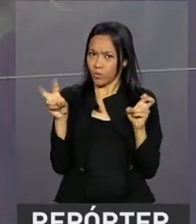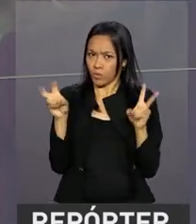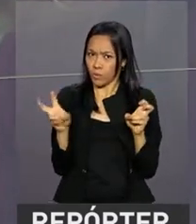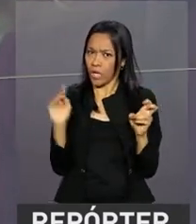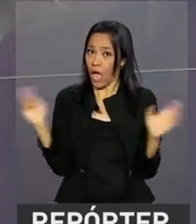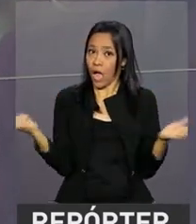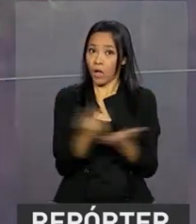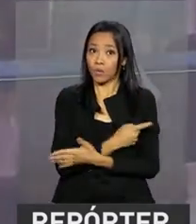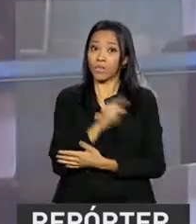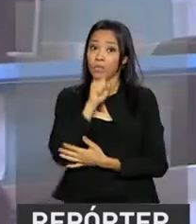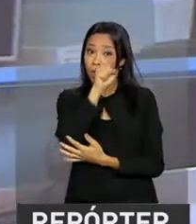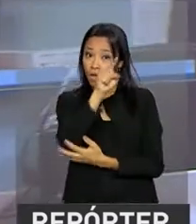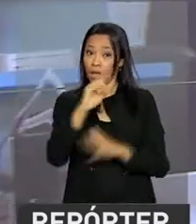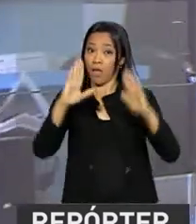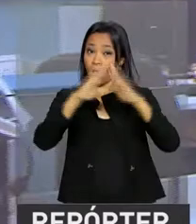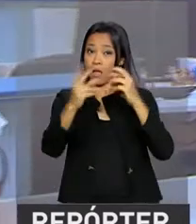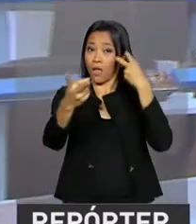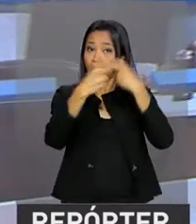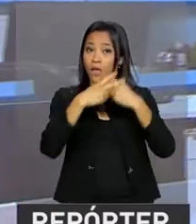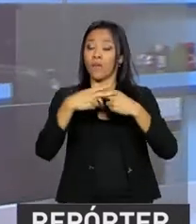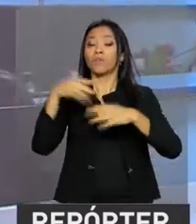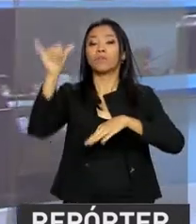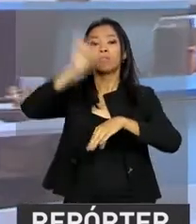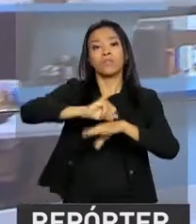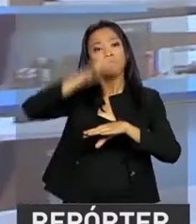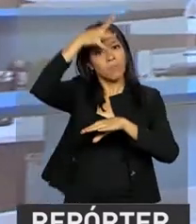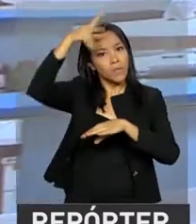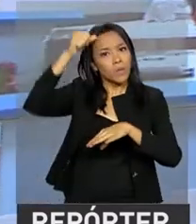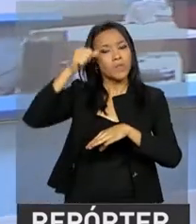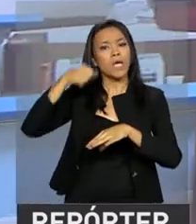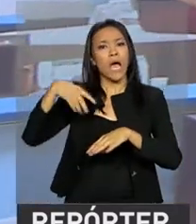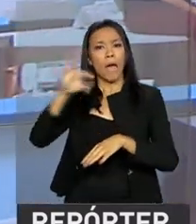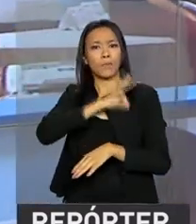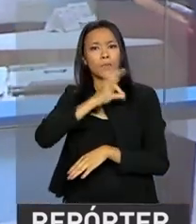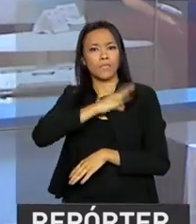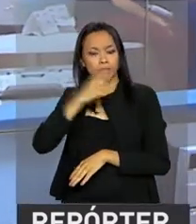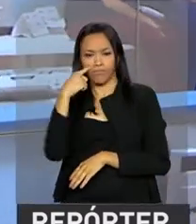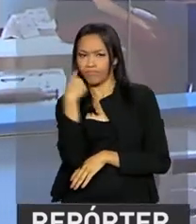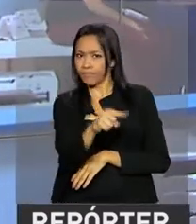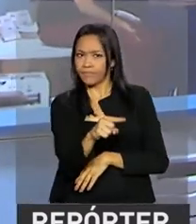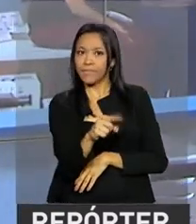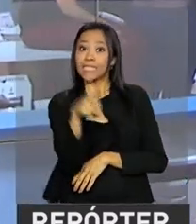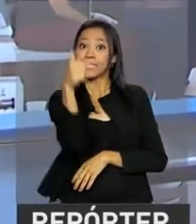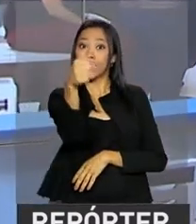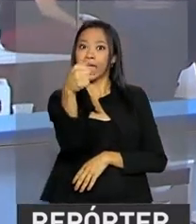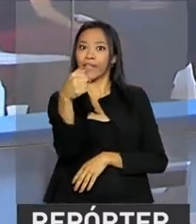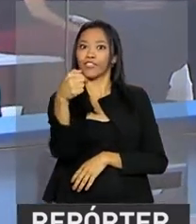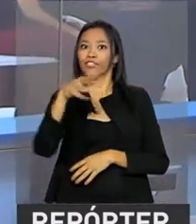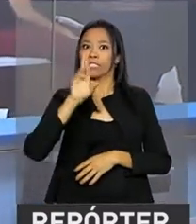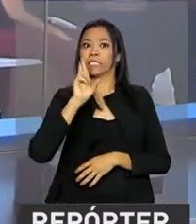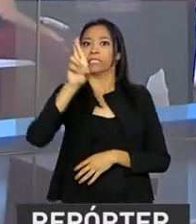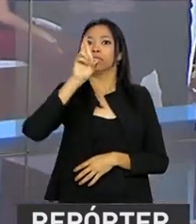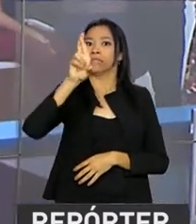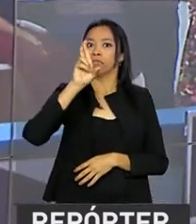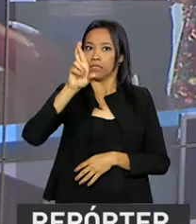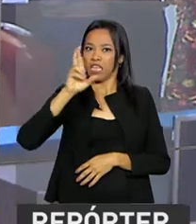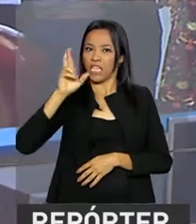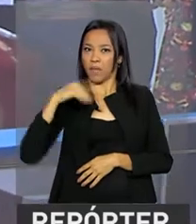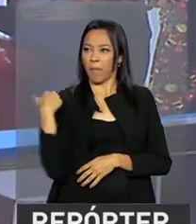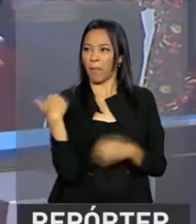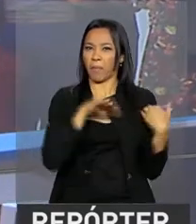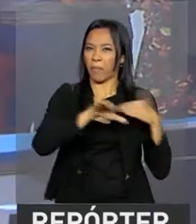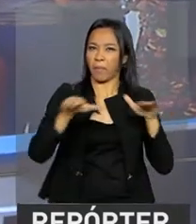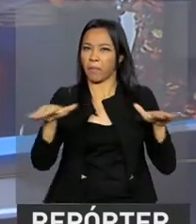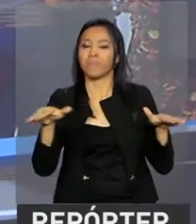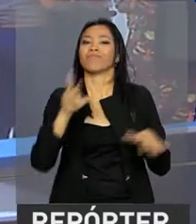massacre que aconteceu no presídio lá em Manaus, a Polícia Civil identificou 7 líderes do massacre. Outros ainda estão sendo